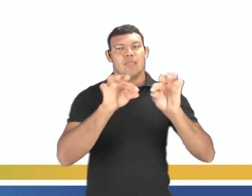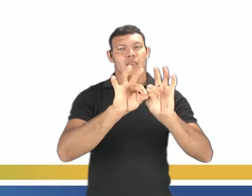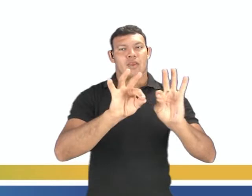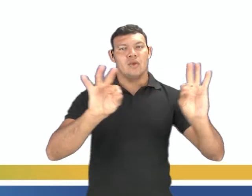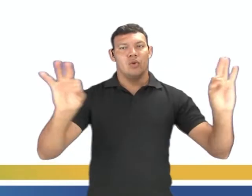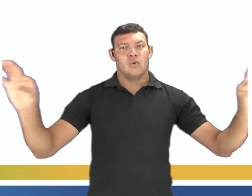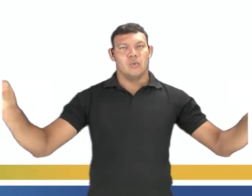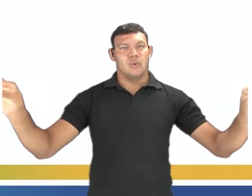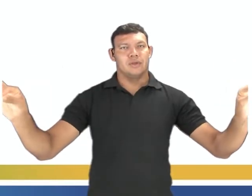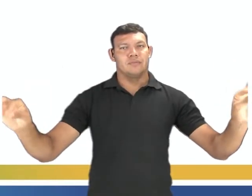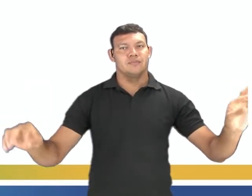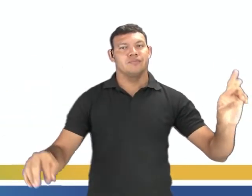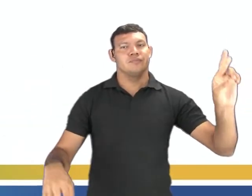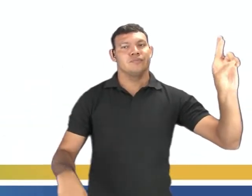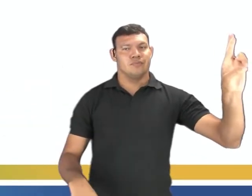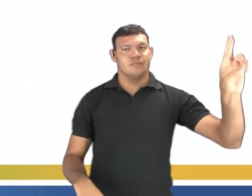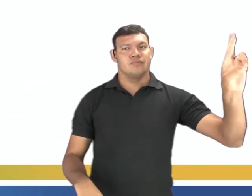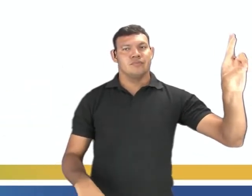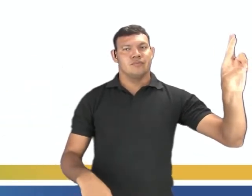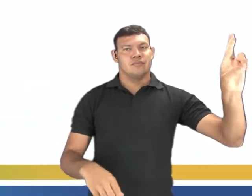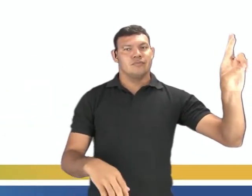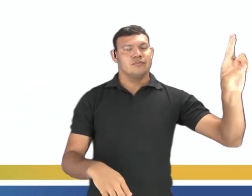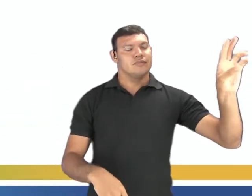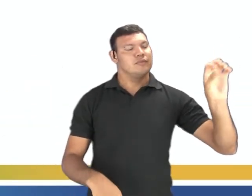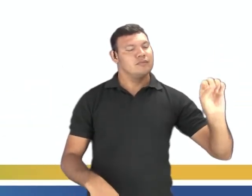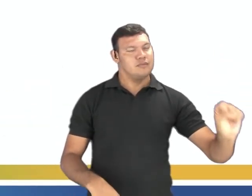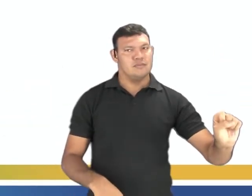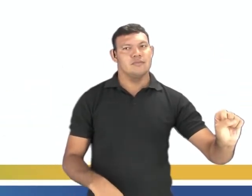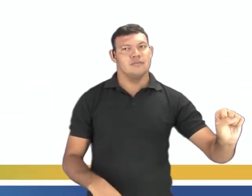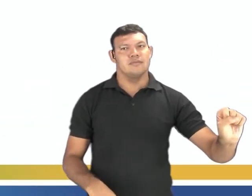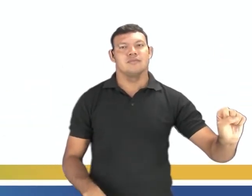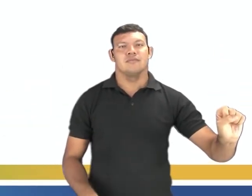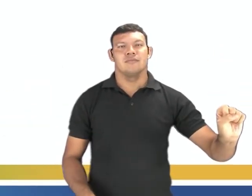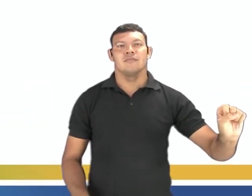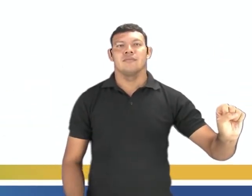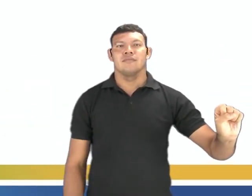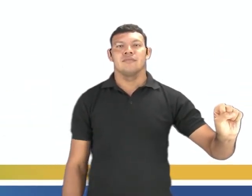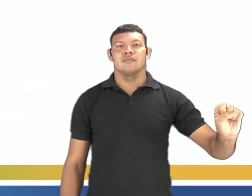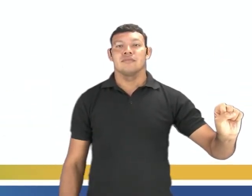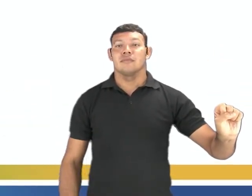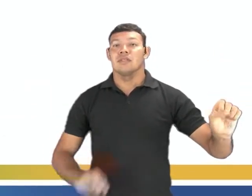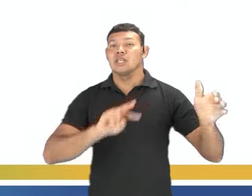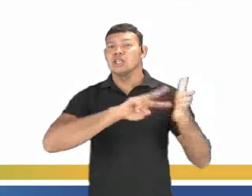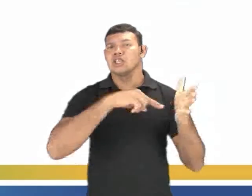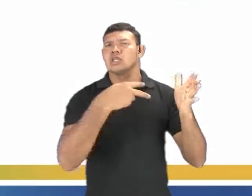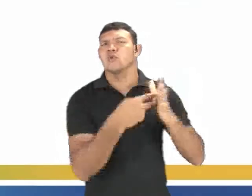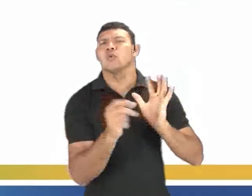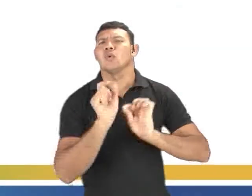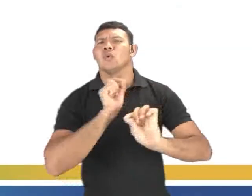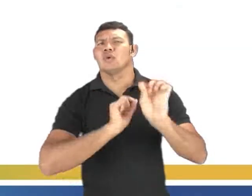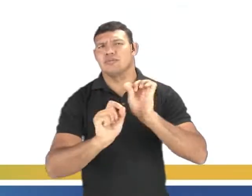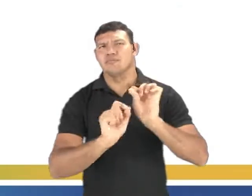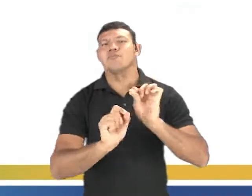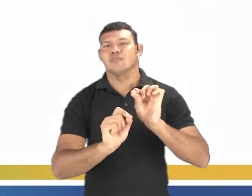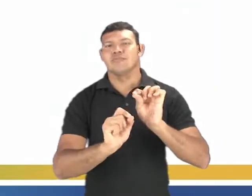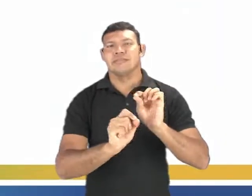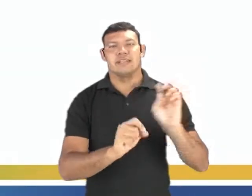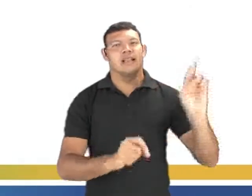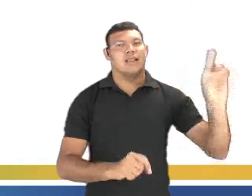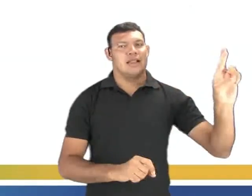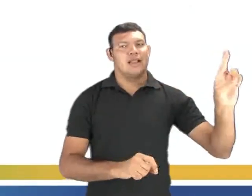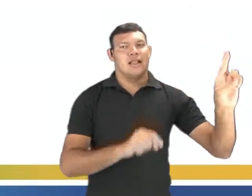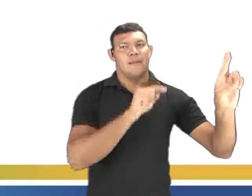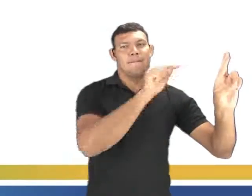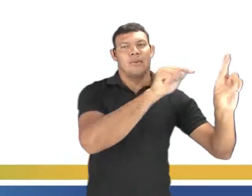R. E coincidente a ela, nós temos uma reta S. Isso significa dizer que todos os pontos